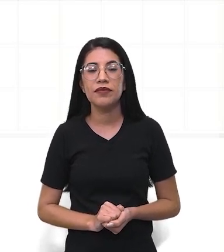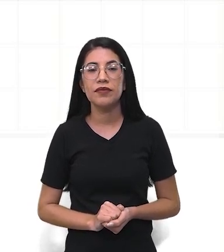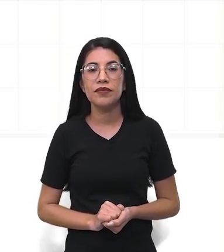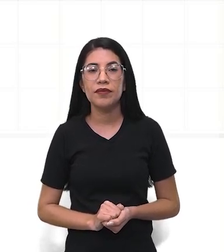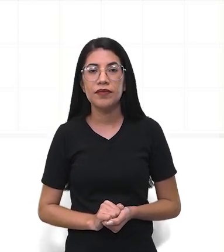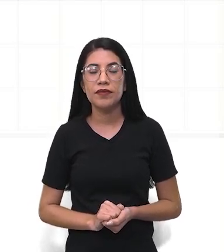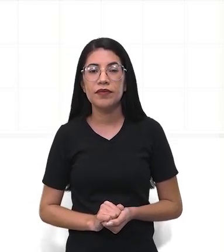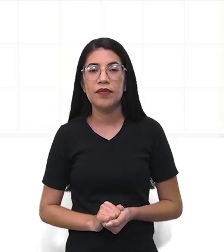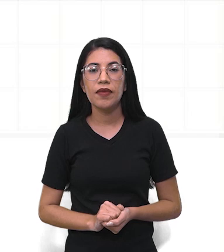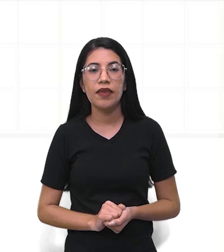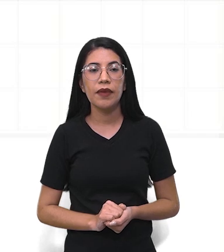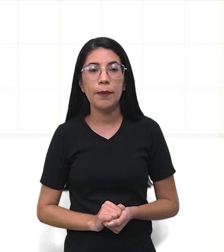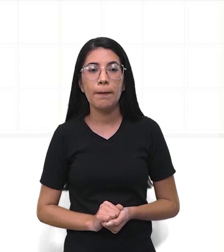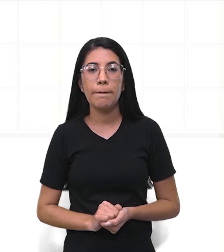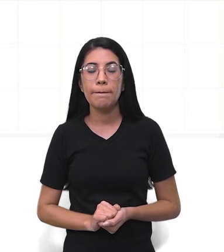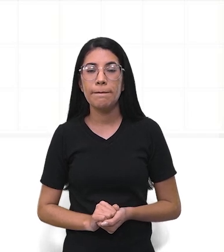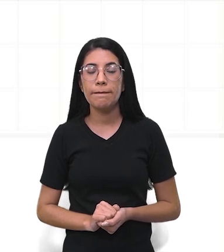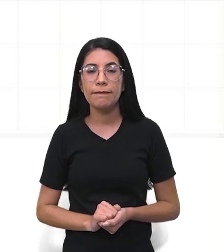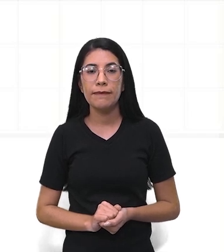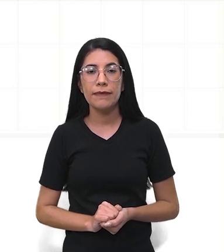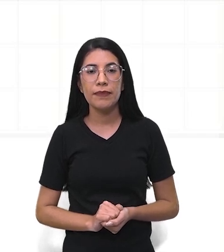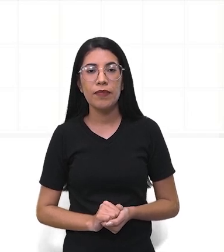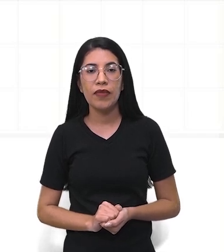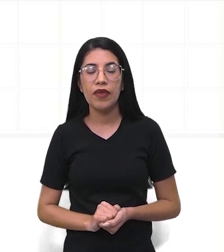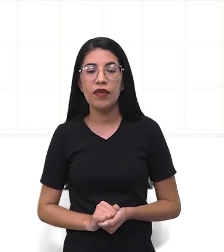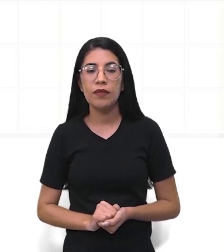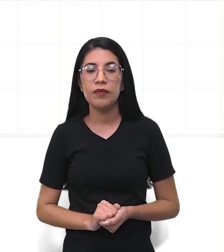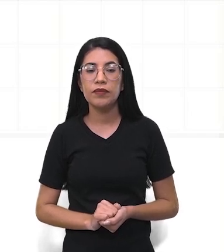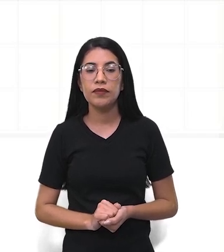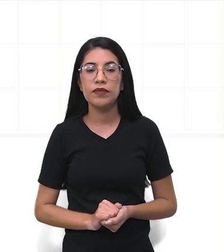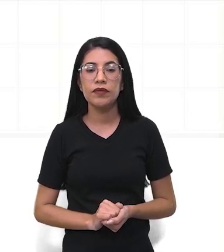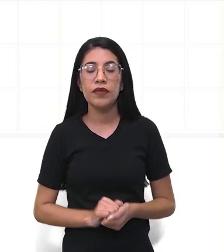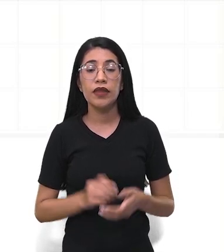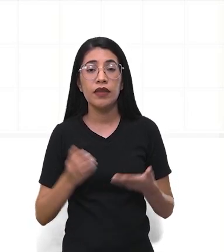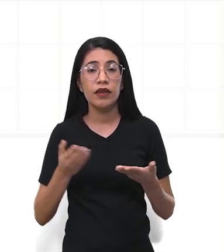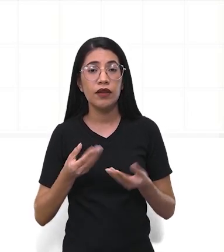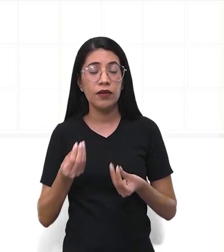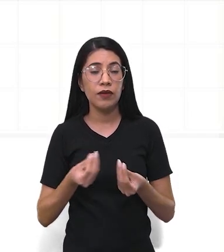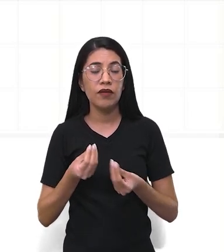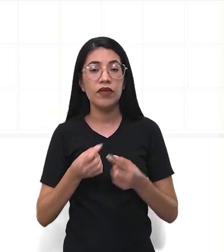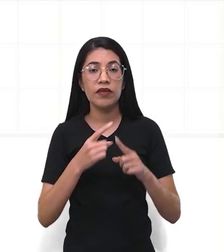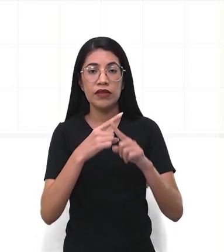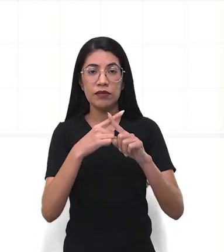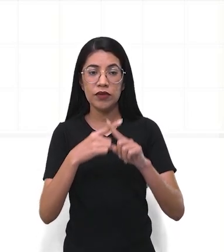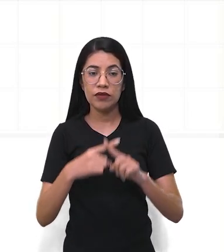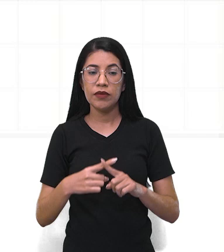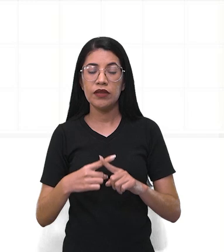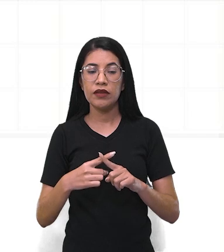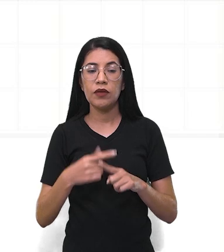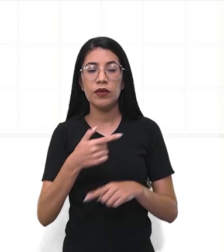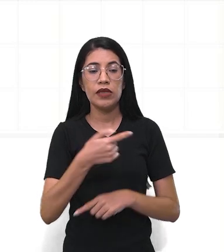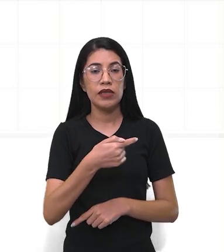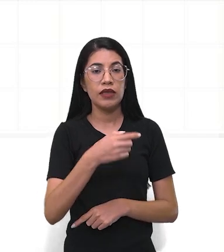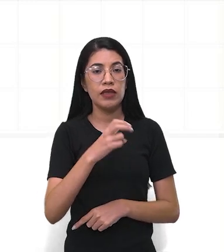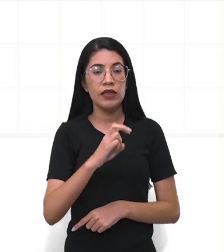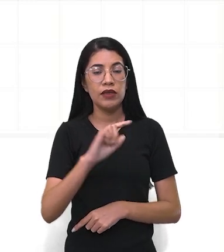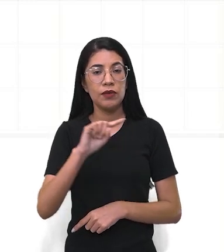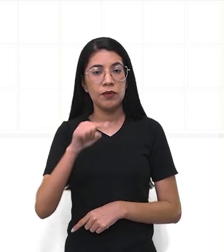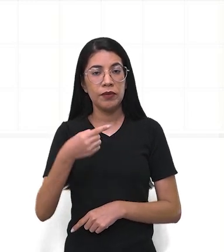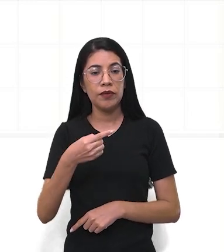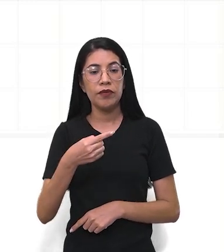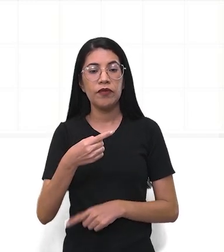0,55. Muito bem. Agora nós vamos aqui fazer essa multiplicação, esse produto,